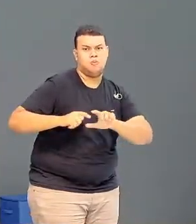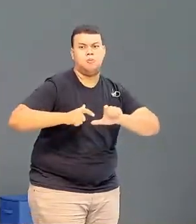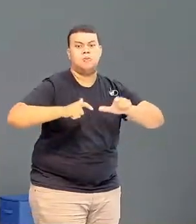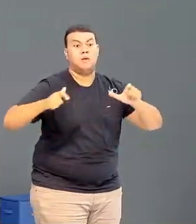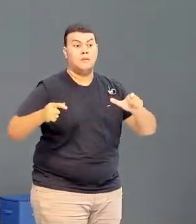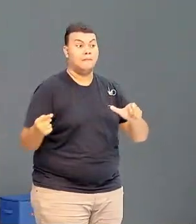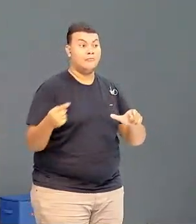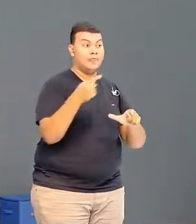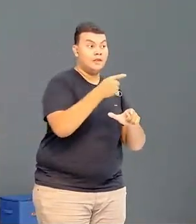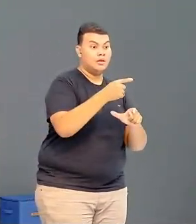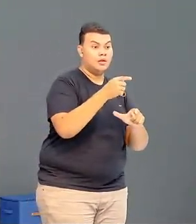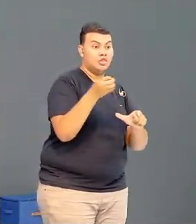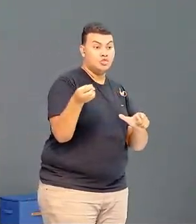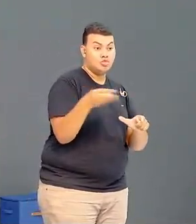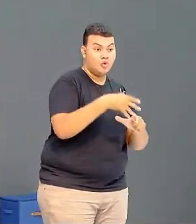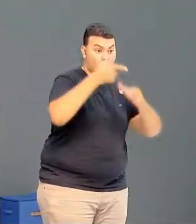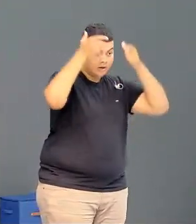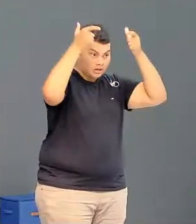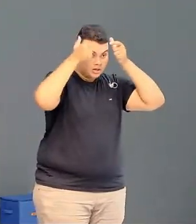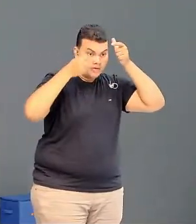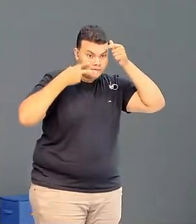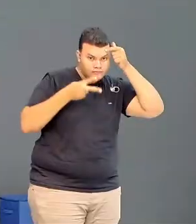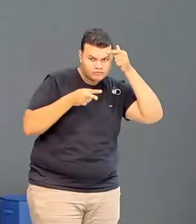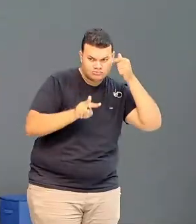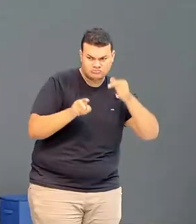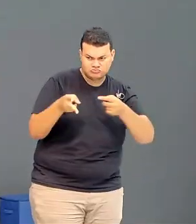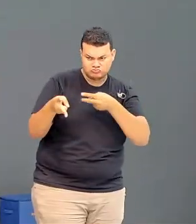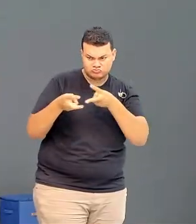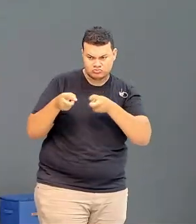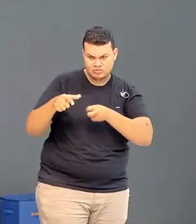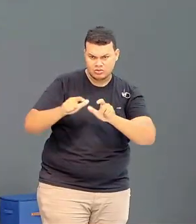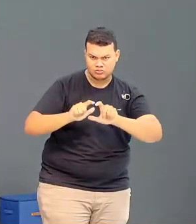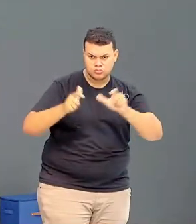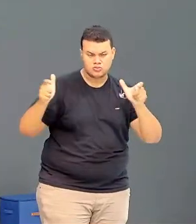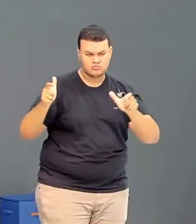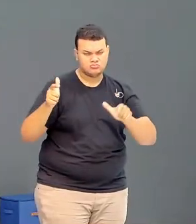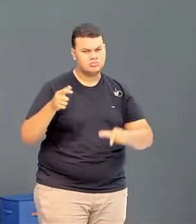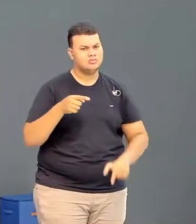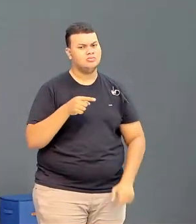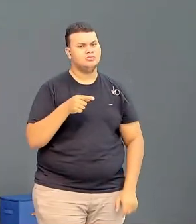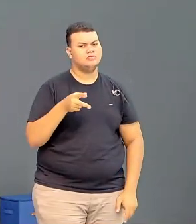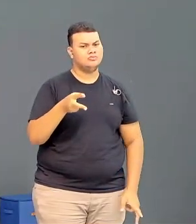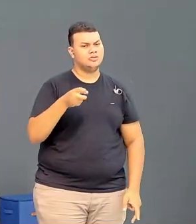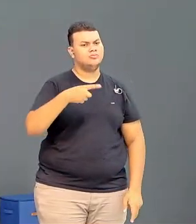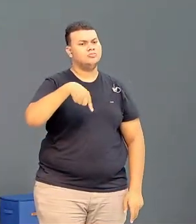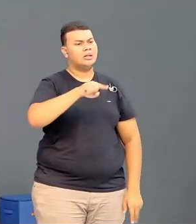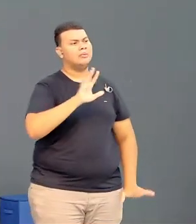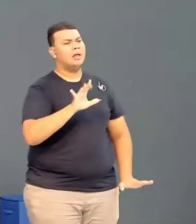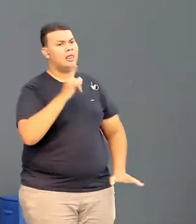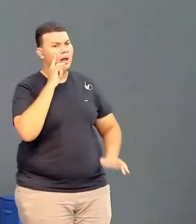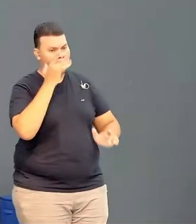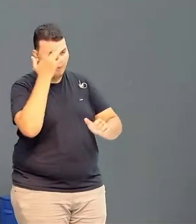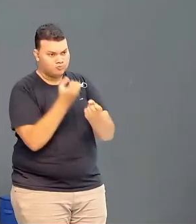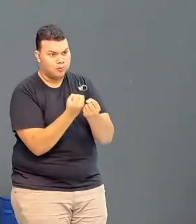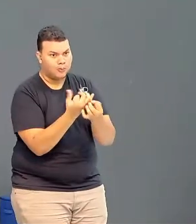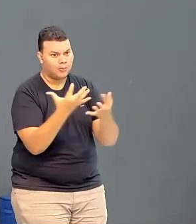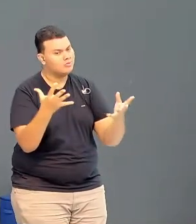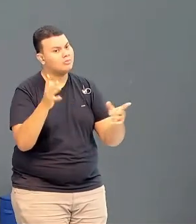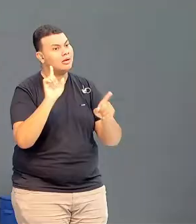novo faraó olhou para o crescimento e a fortaleza que o povo se transformou e disse: opa, temos um problema aí.